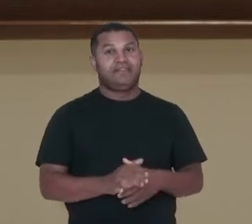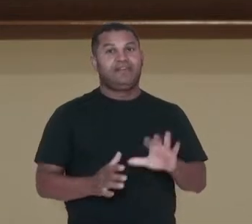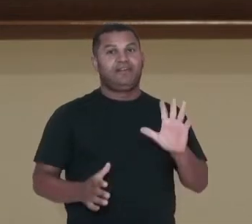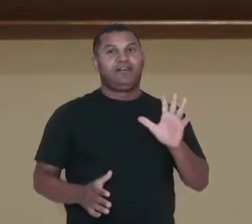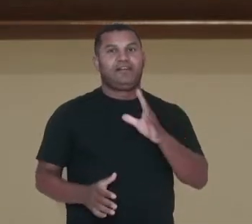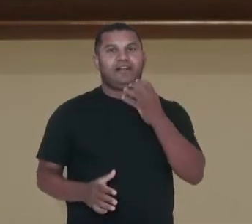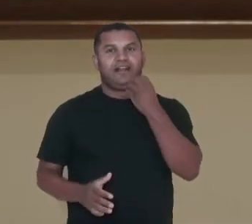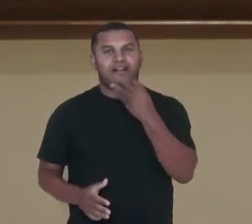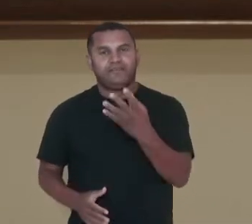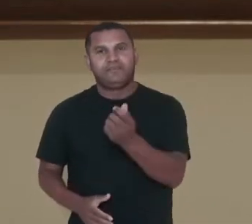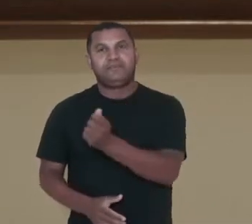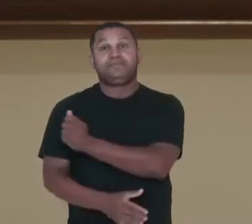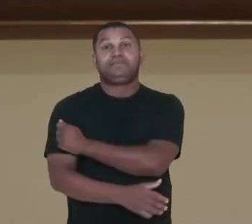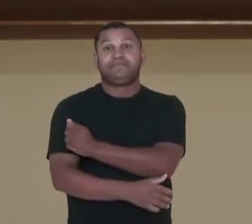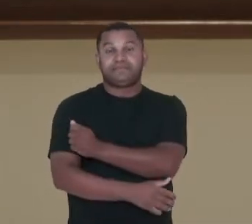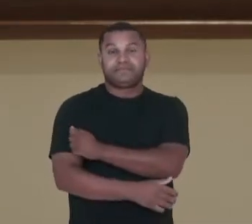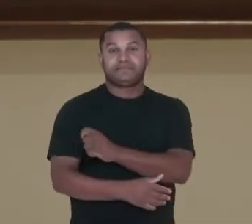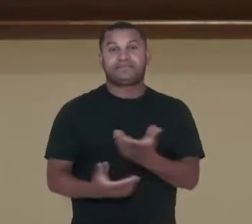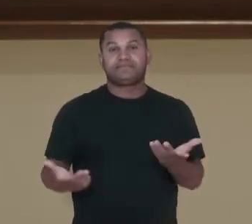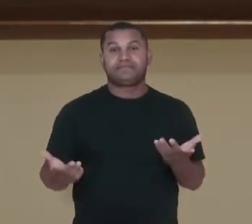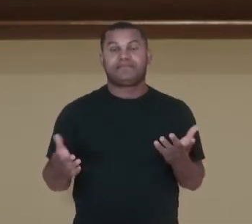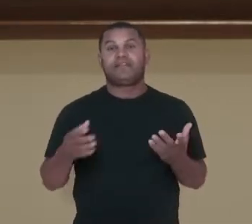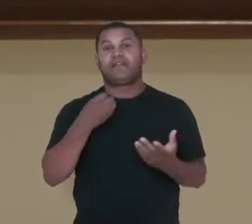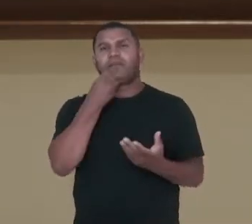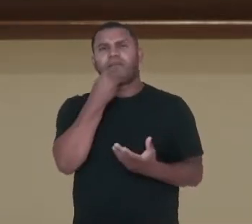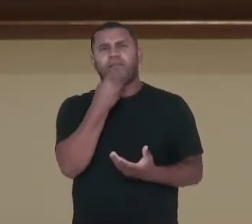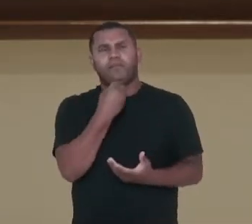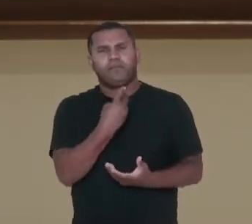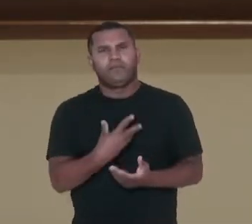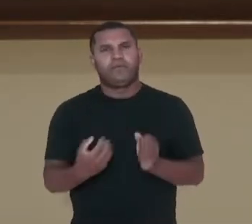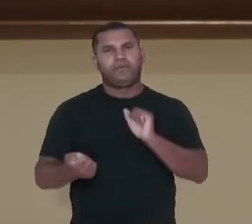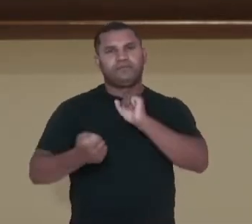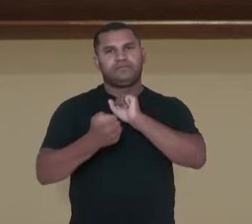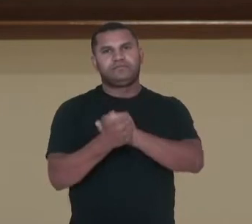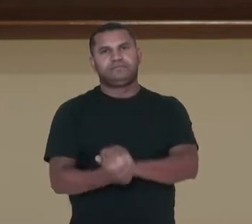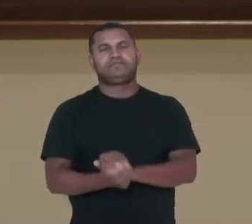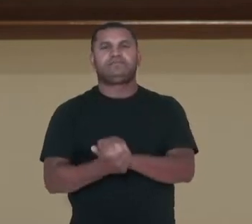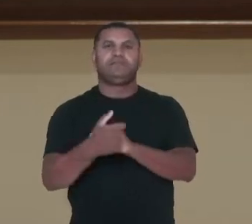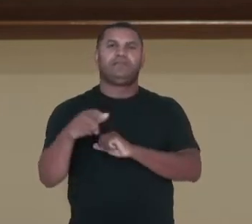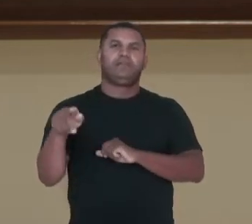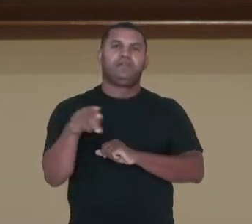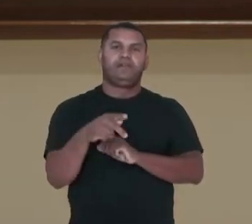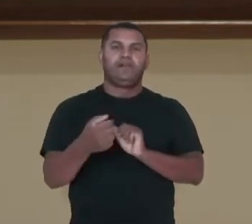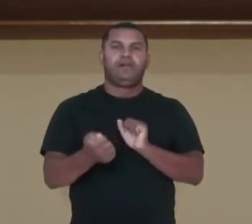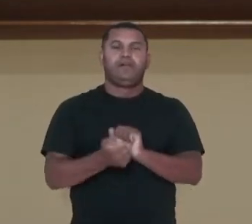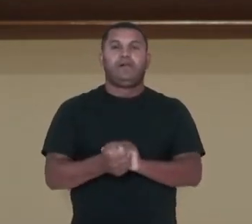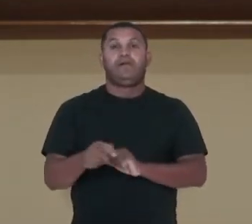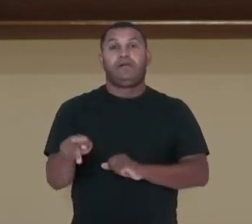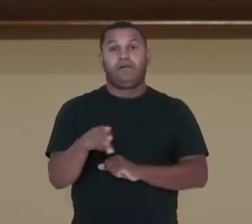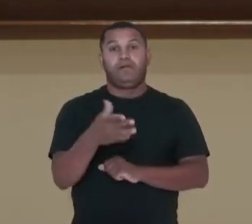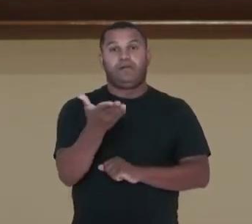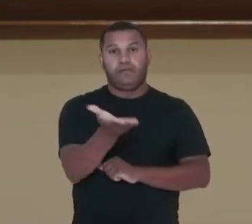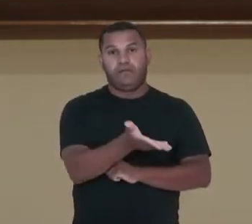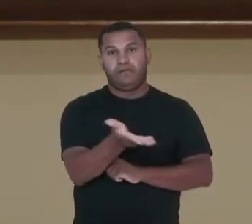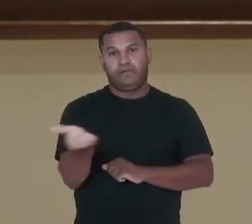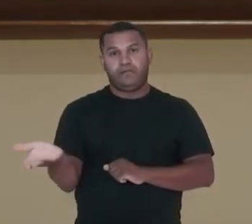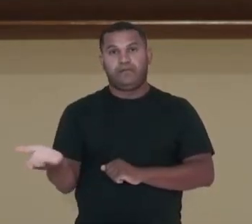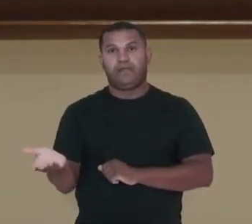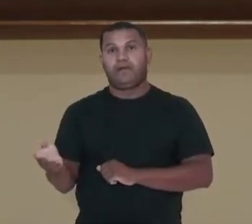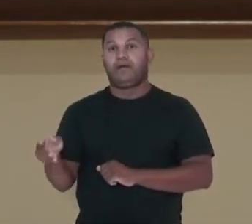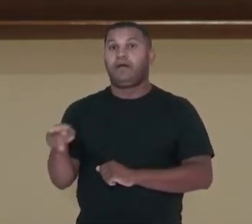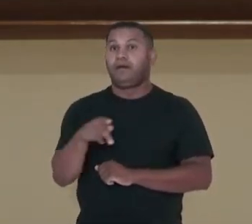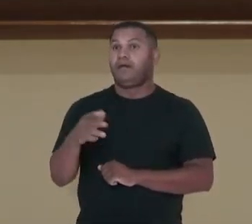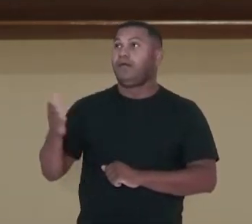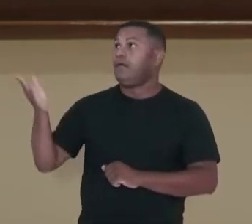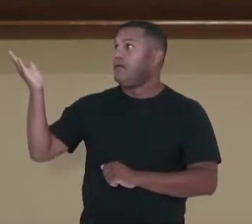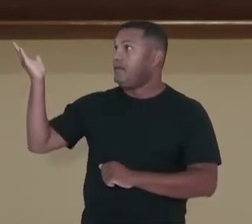Olá, queridos alunos, que alegria estar aqui com você novamente. Sou a professora Elisângela. Além de feliz por